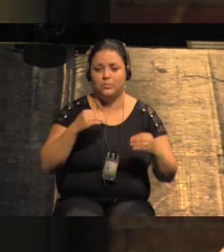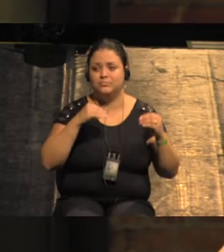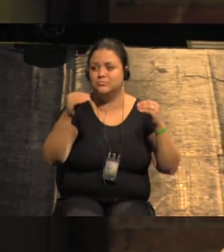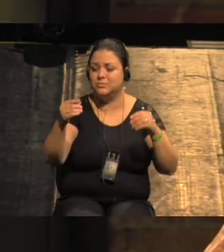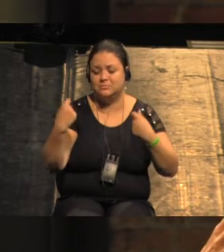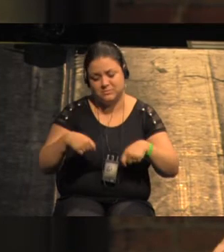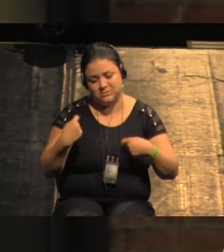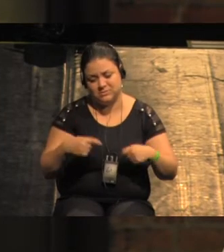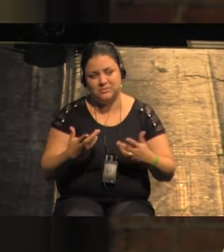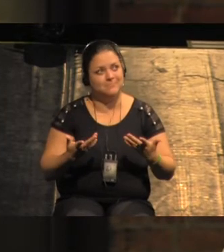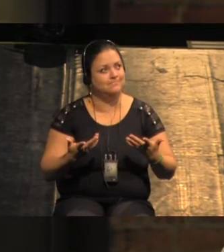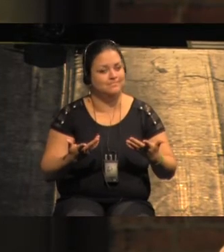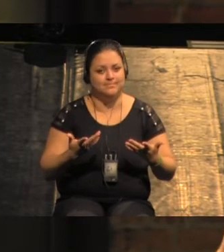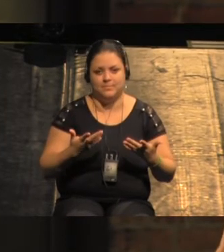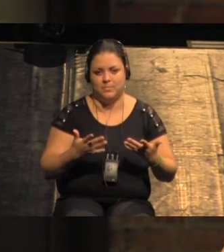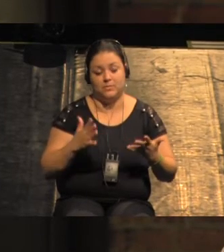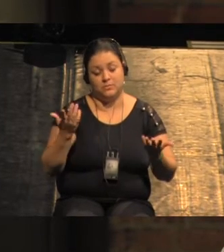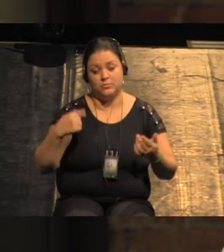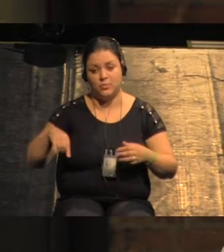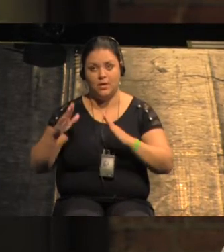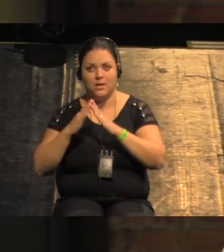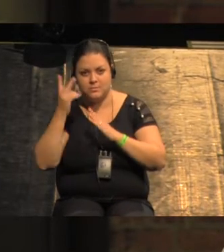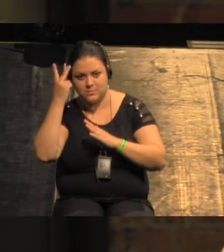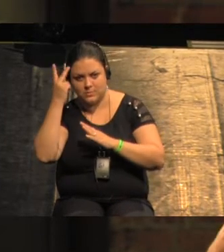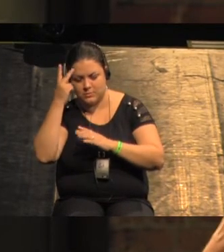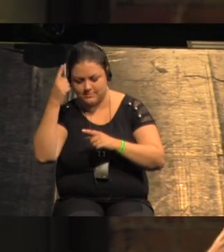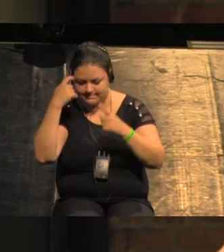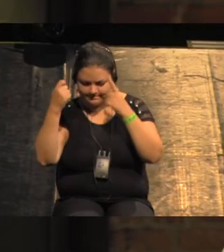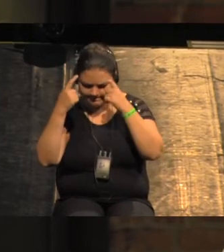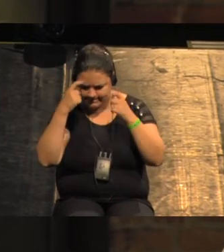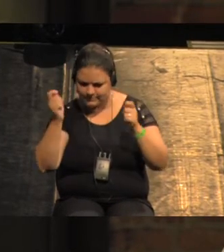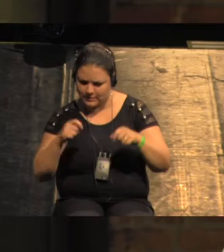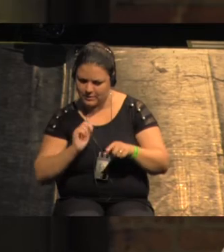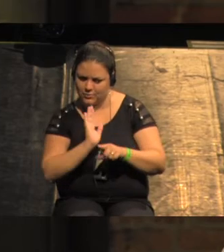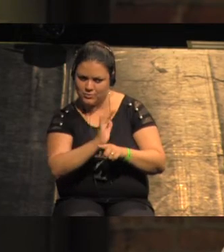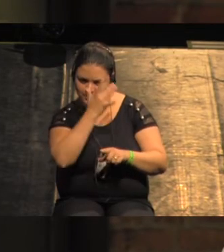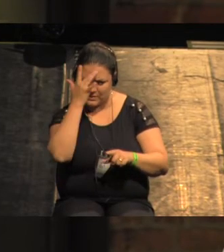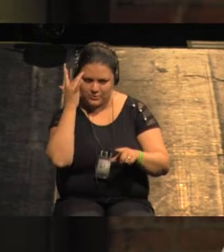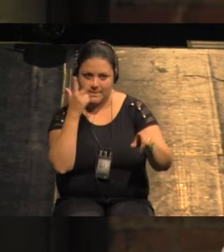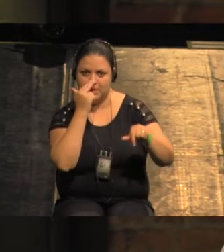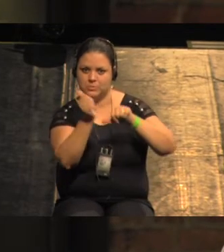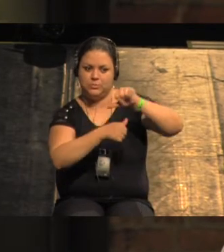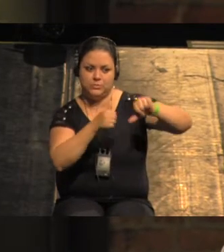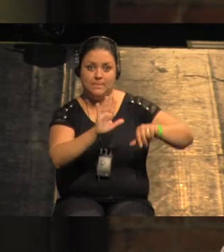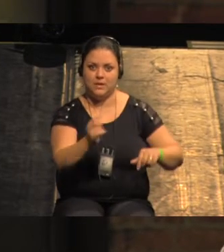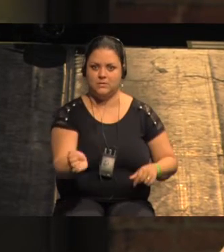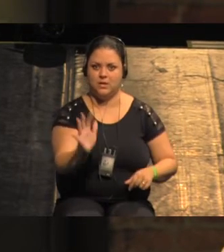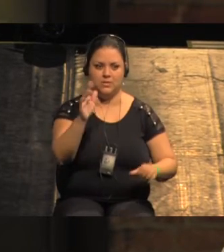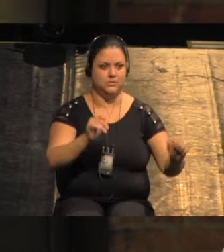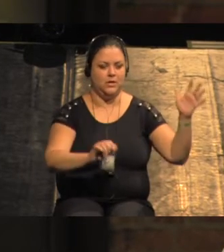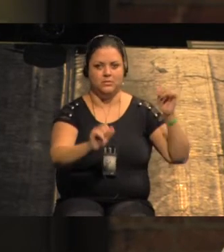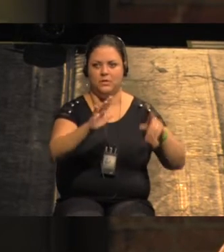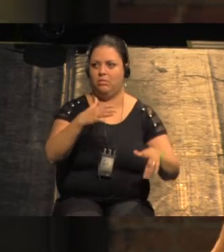continuar vivendo e consumindo nesses lugares? No Casa Paulista, a gente pensou uma série de estratégias para isso. Uma das